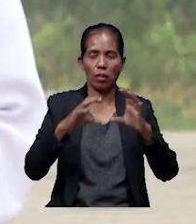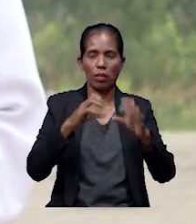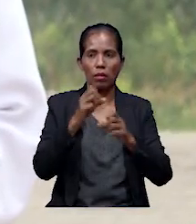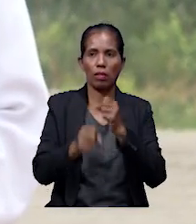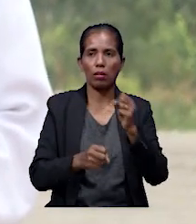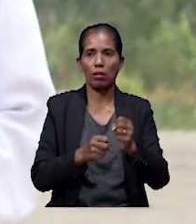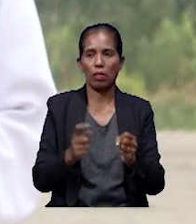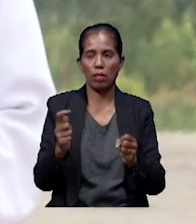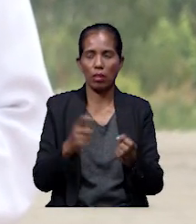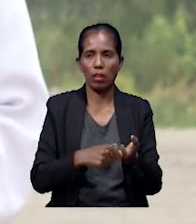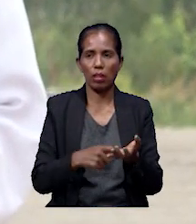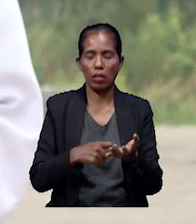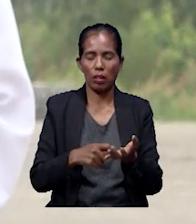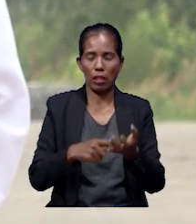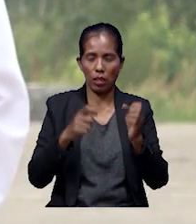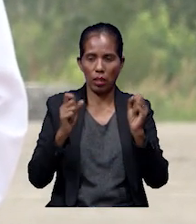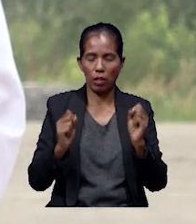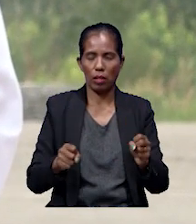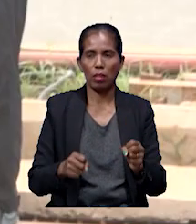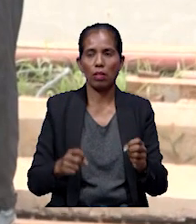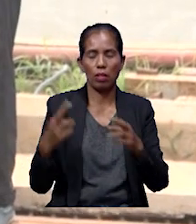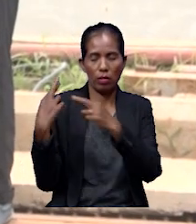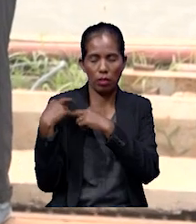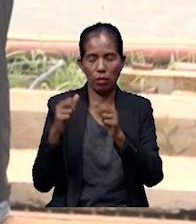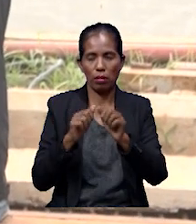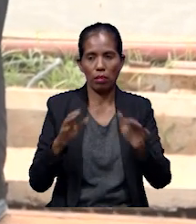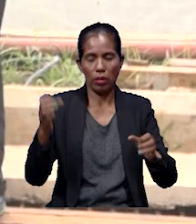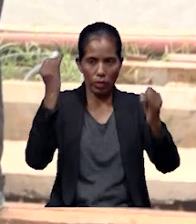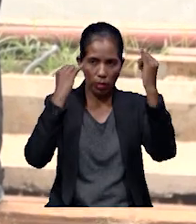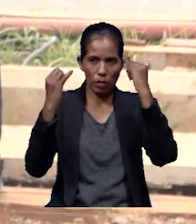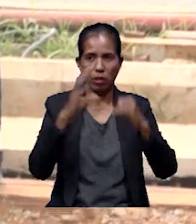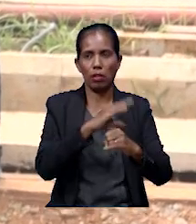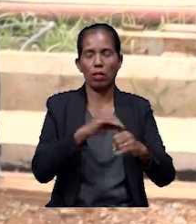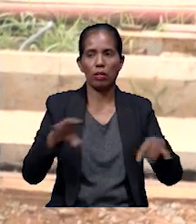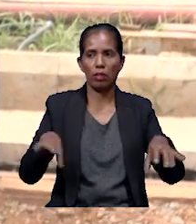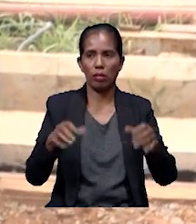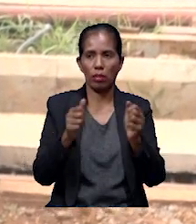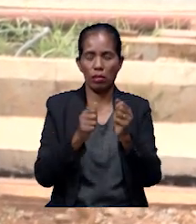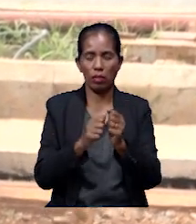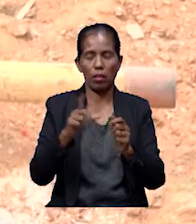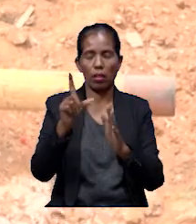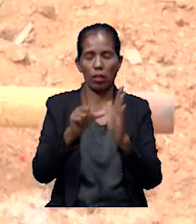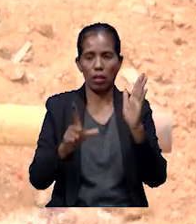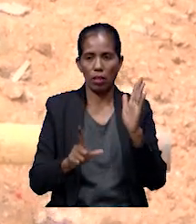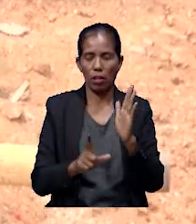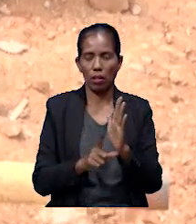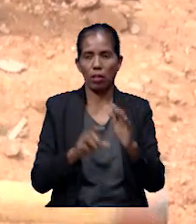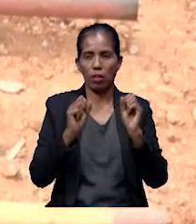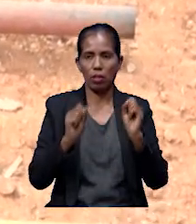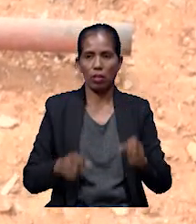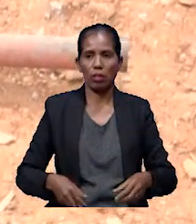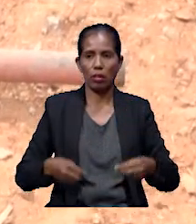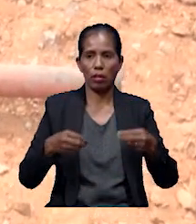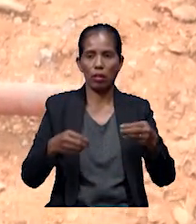der técnico profissional, no responsável da administração, no informação, no coordenador da esboço lei orgânica, no regulamento